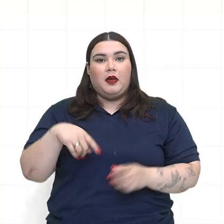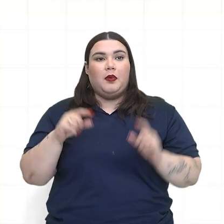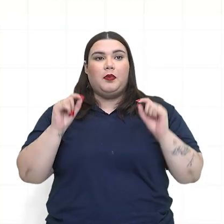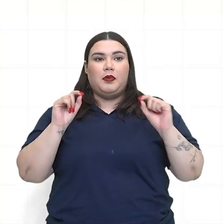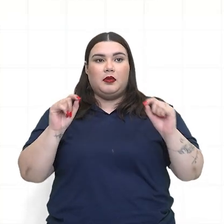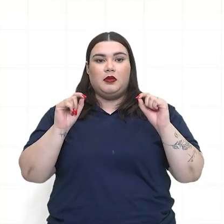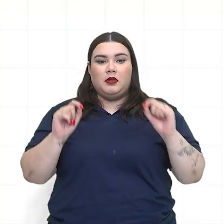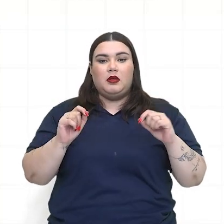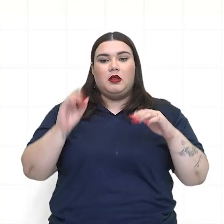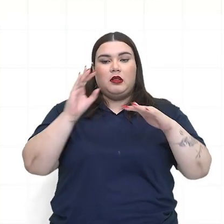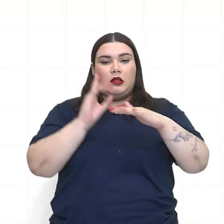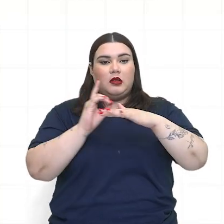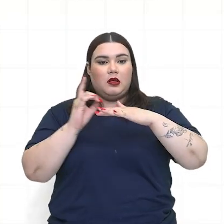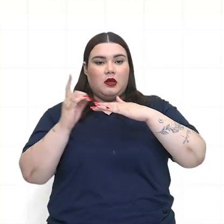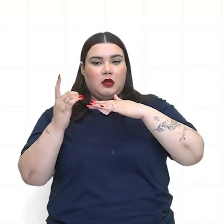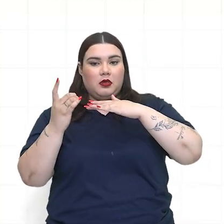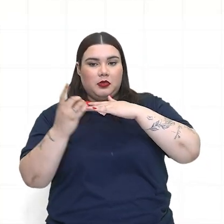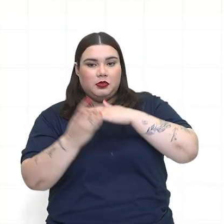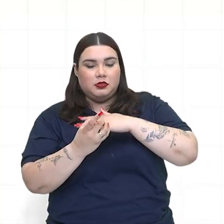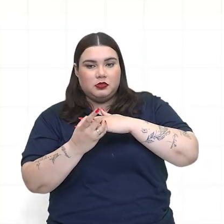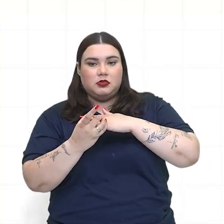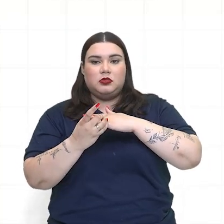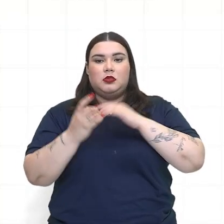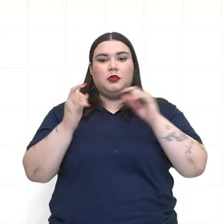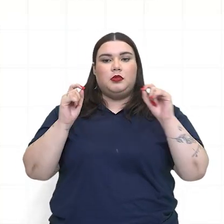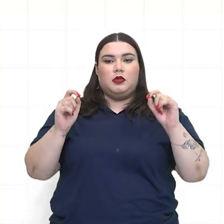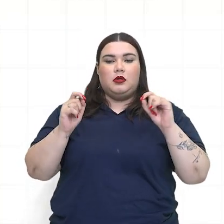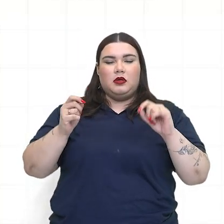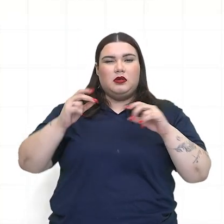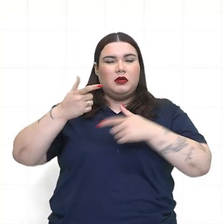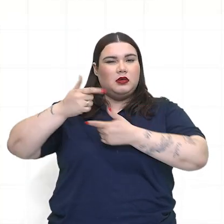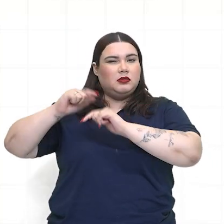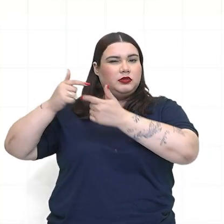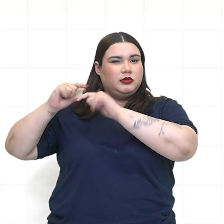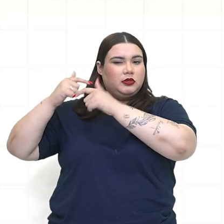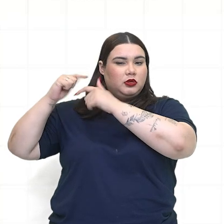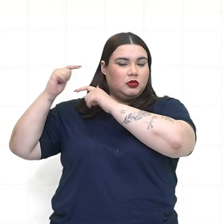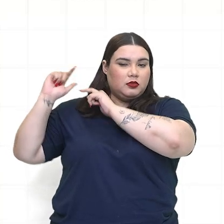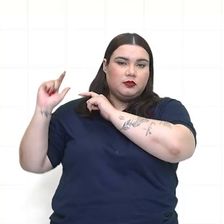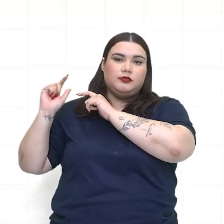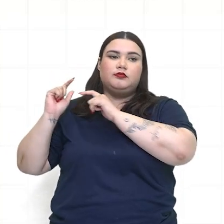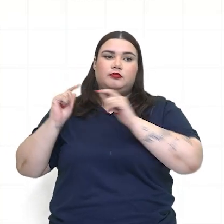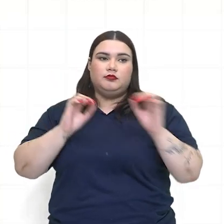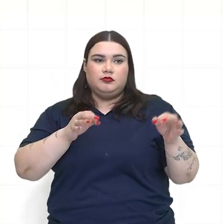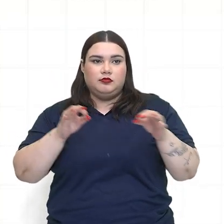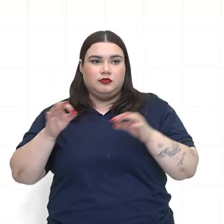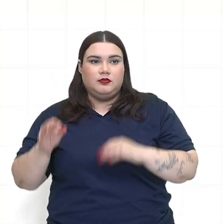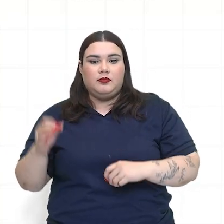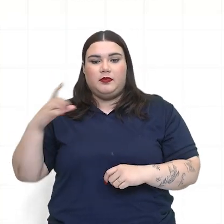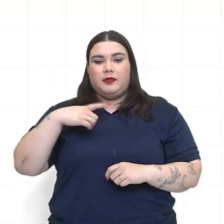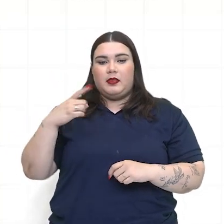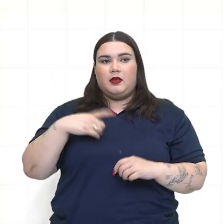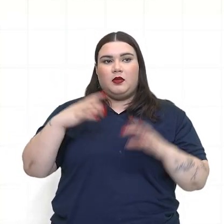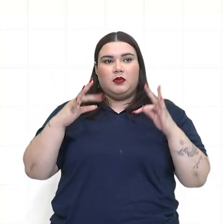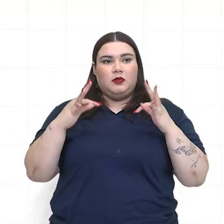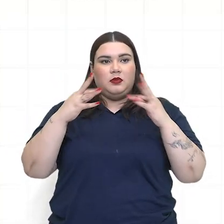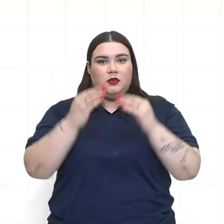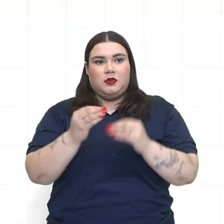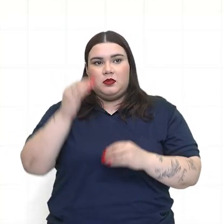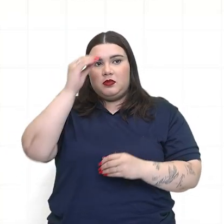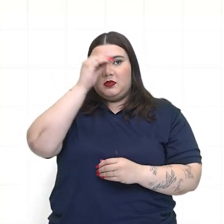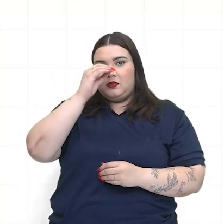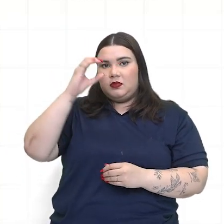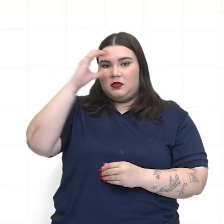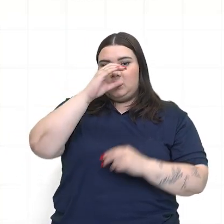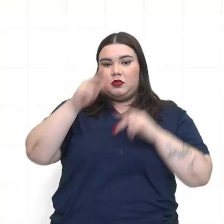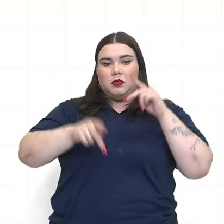verdade, deuses divinizados que são antigos, são ancestrais e carregam todo um conhecimento